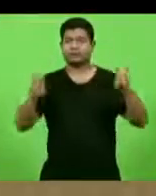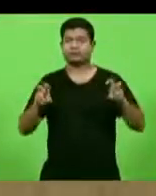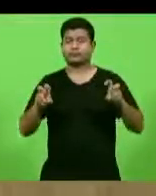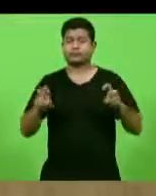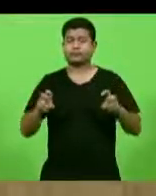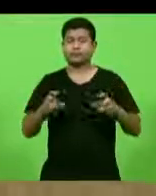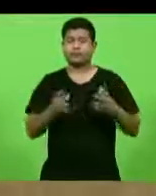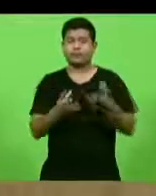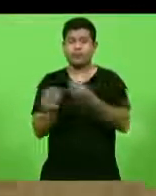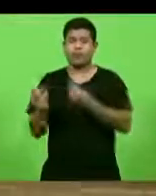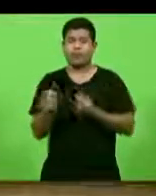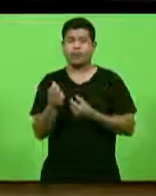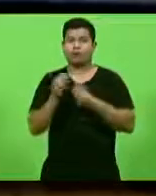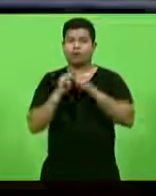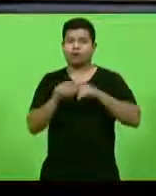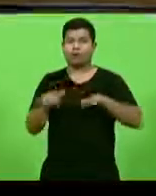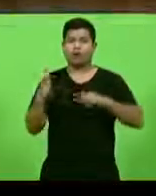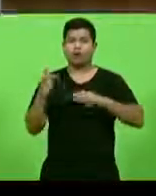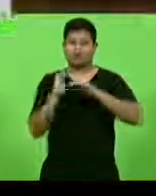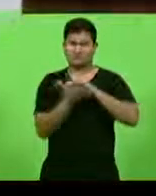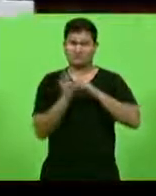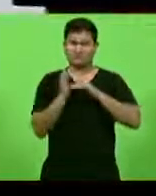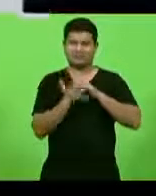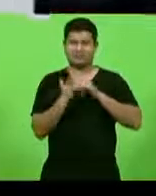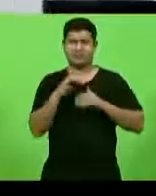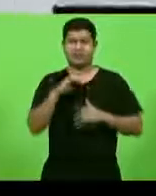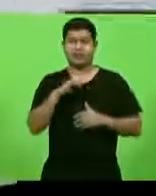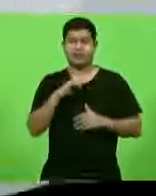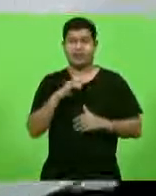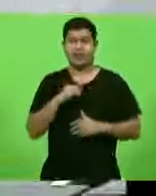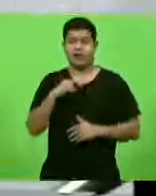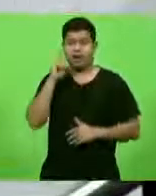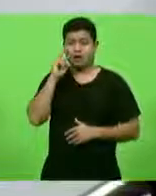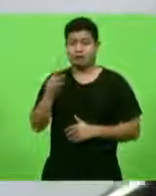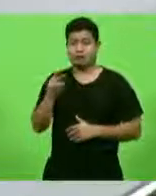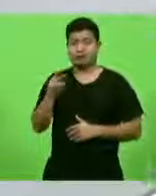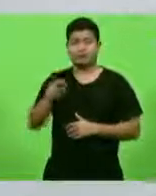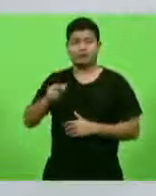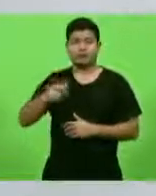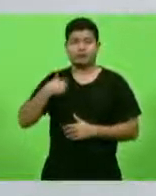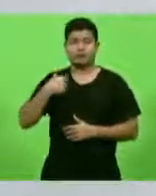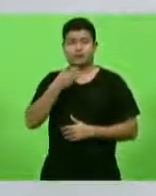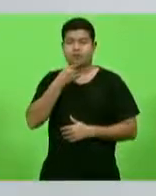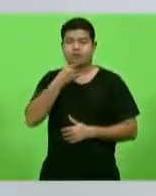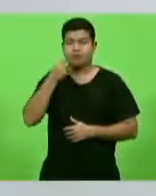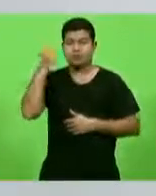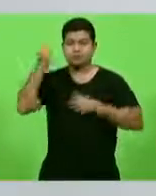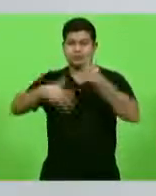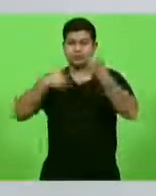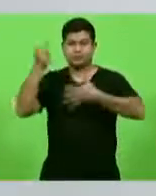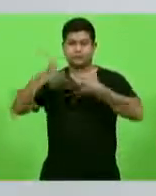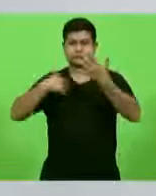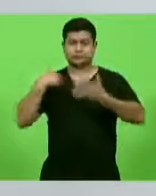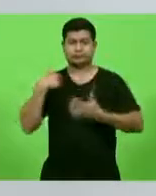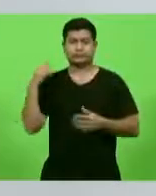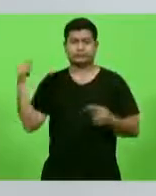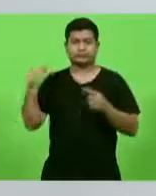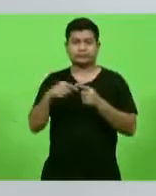aí. Eu via um depoimento dos pescadores artesanais de Santa